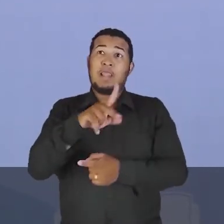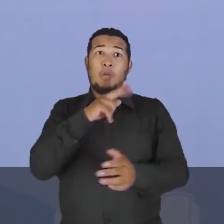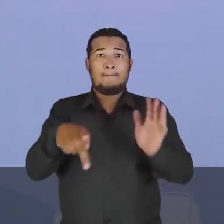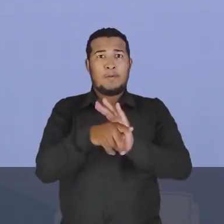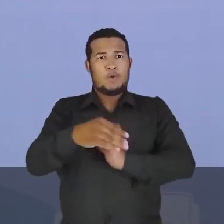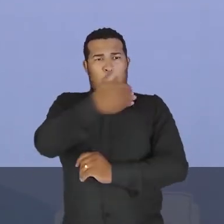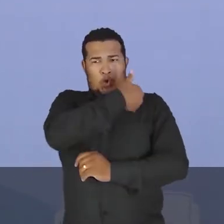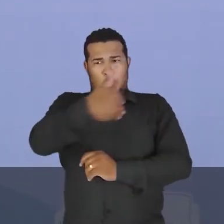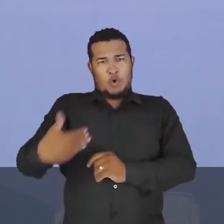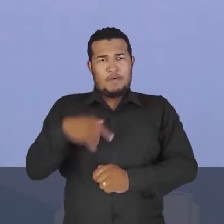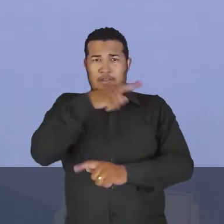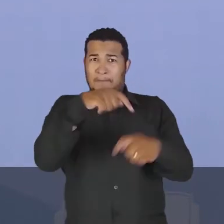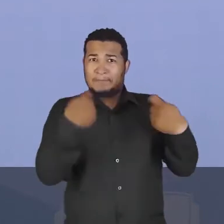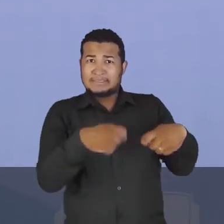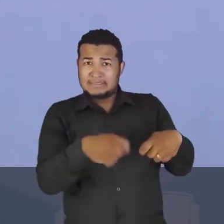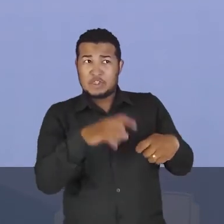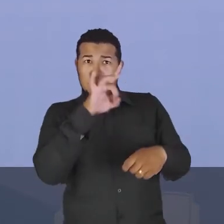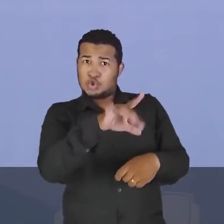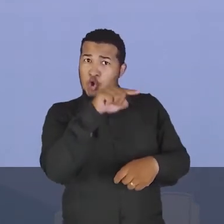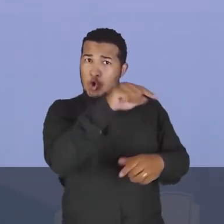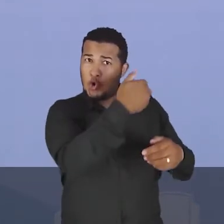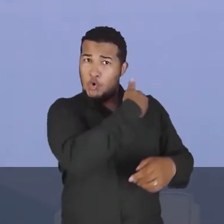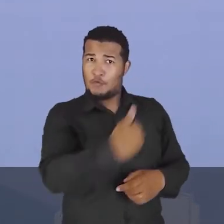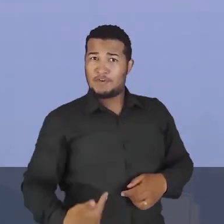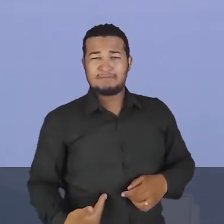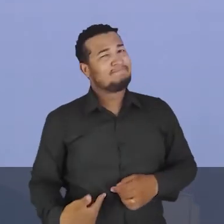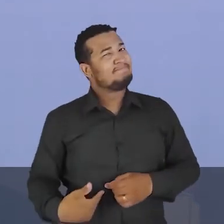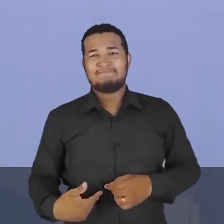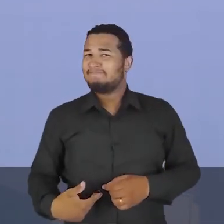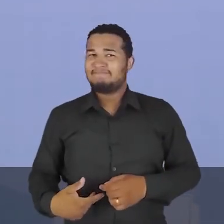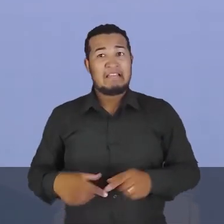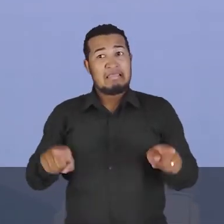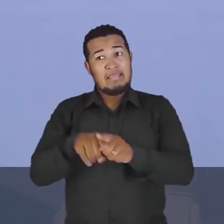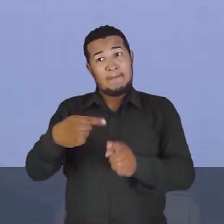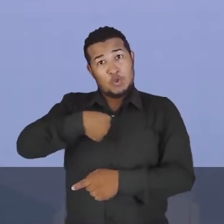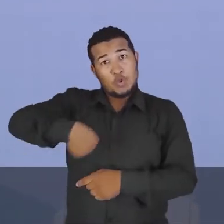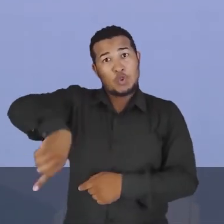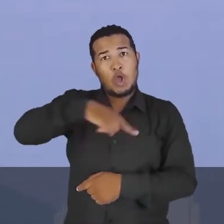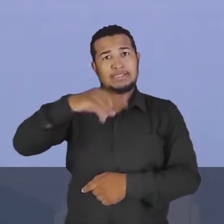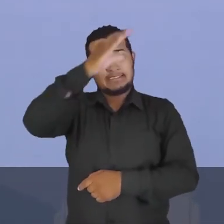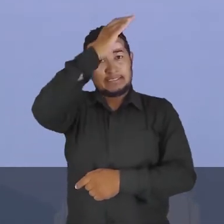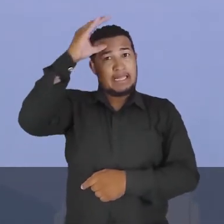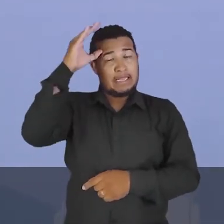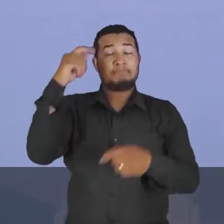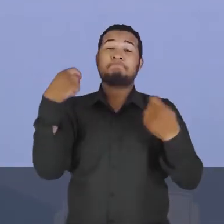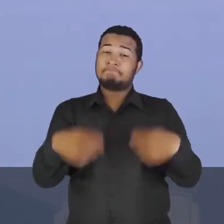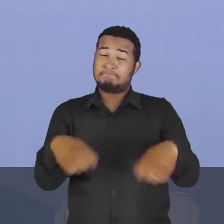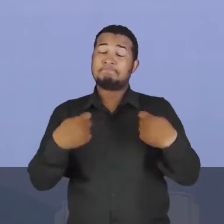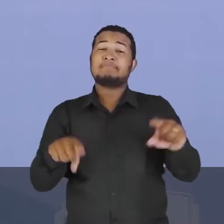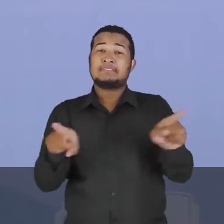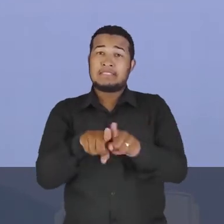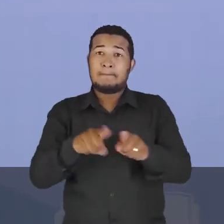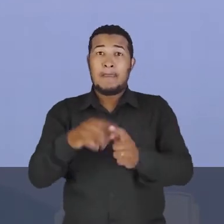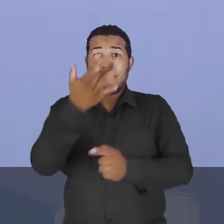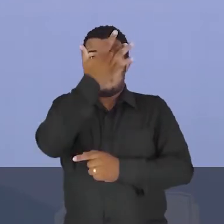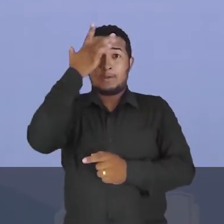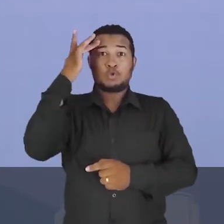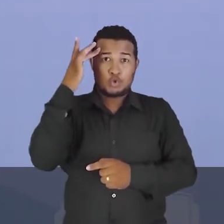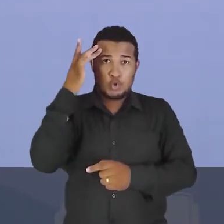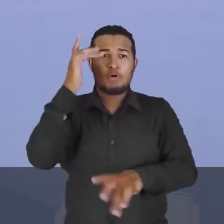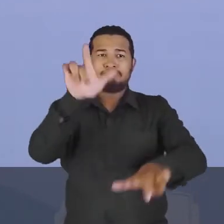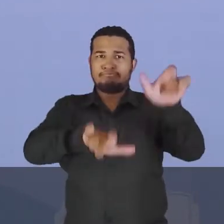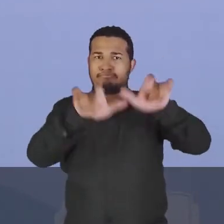governo apenas precisa respeitar de cada pessoa. É uma coisa que nós, enquanto cidadãos, nós, enquanto pessoas